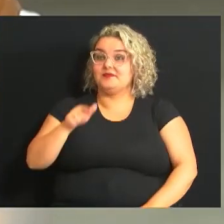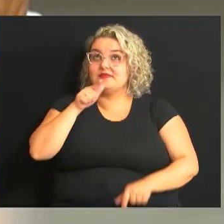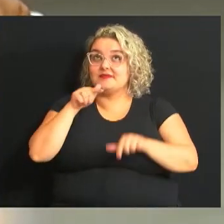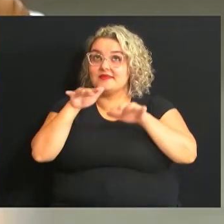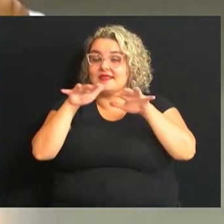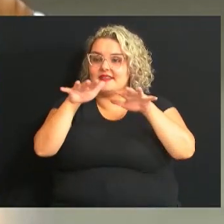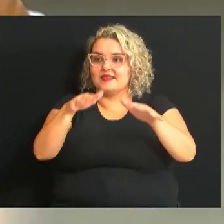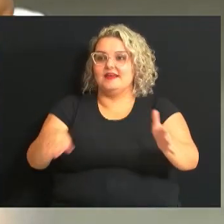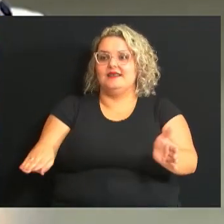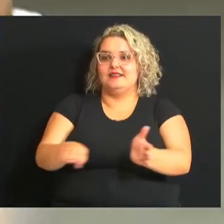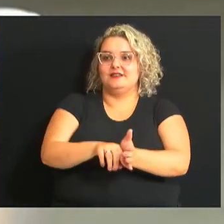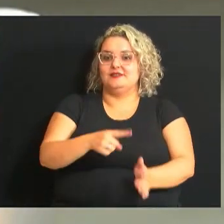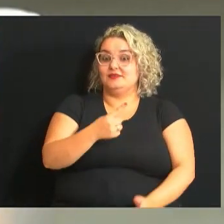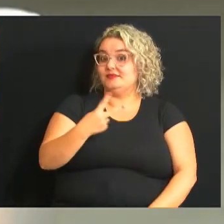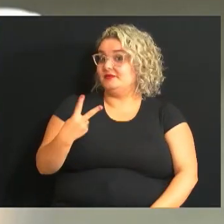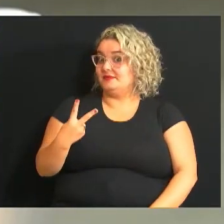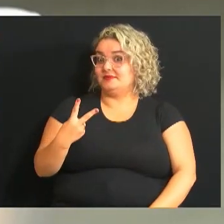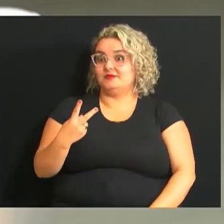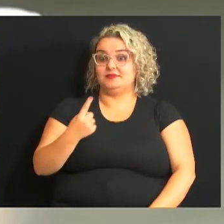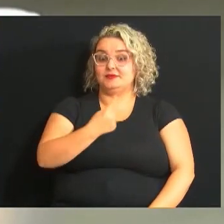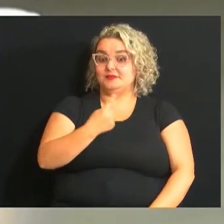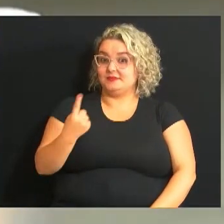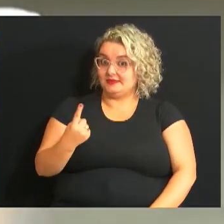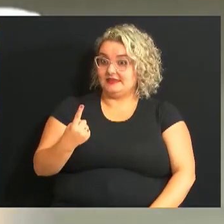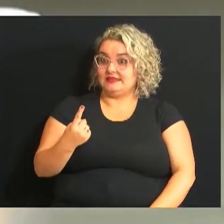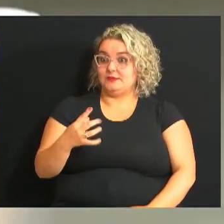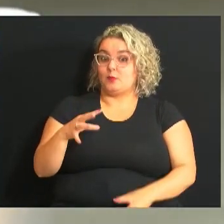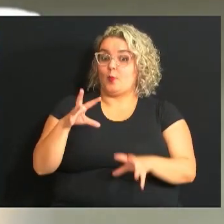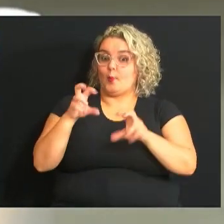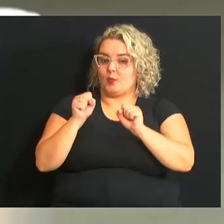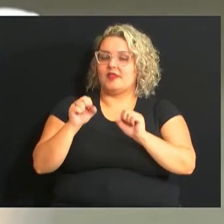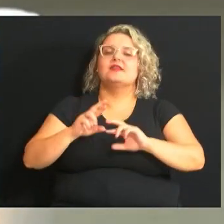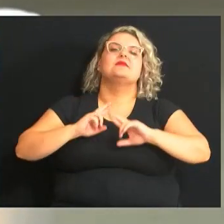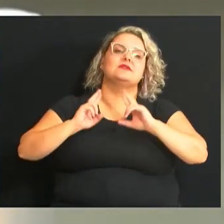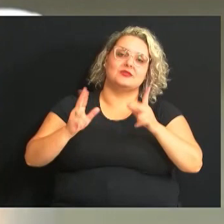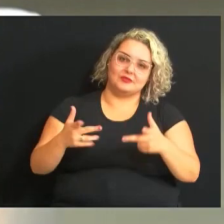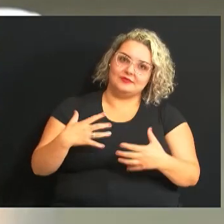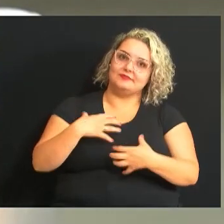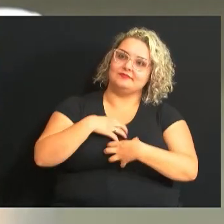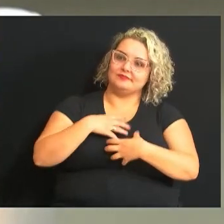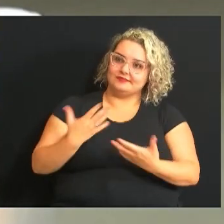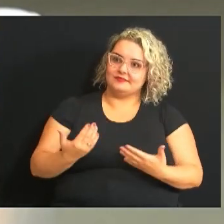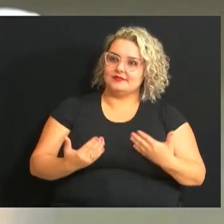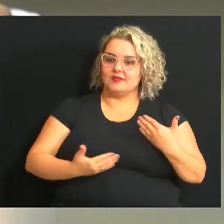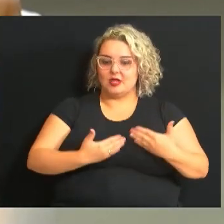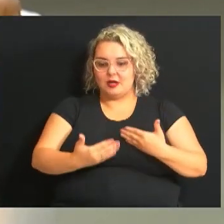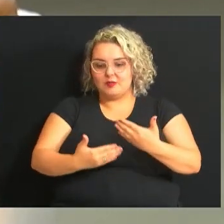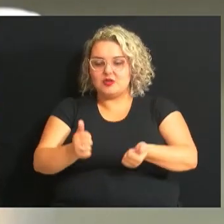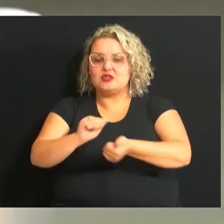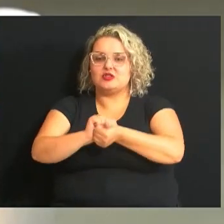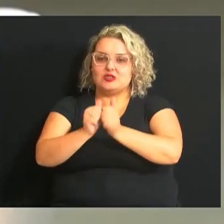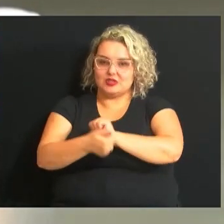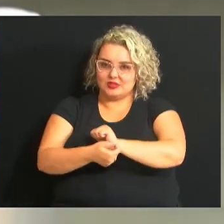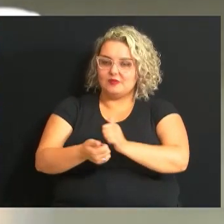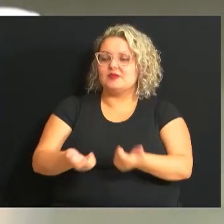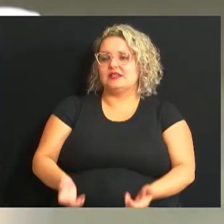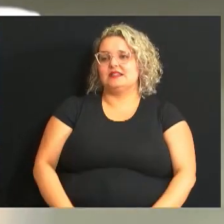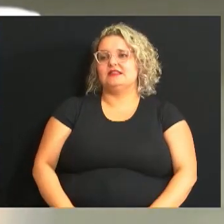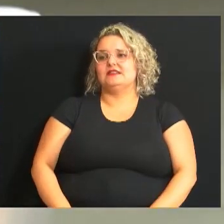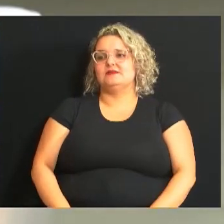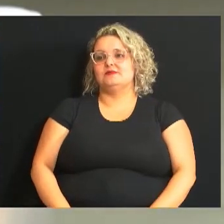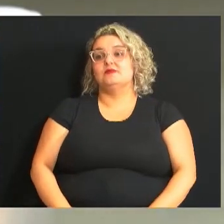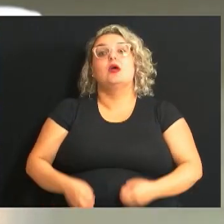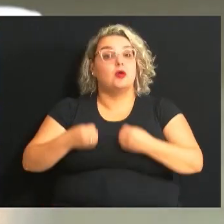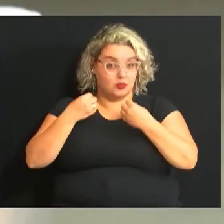nos 12 graus, 11 graus e seco, né? Então foi bem diferente. Foi um processo de adaptação e eu tô bem aqui